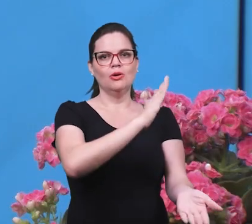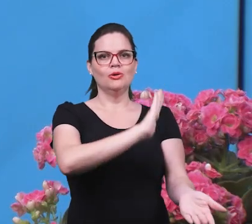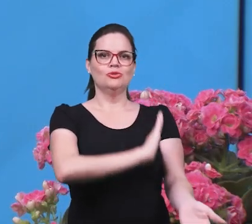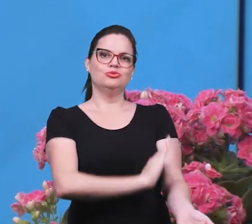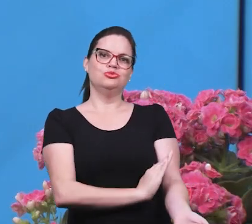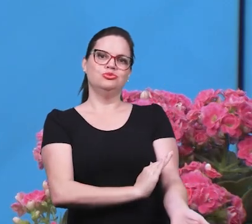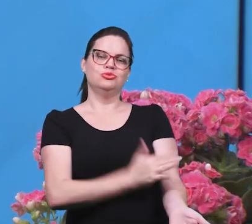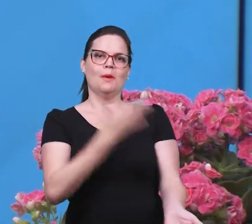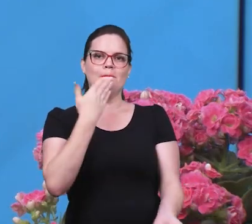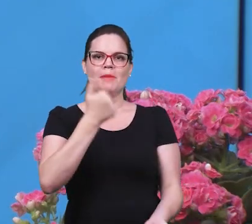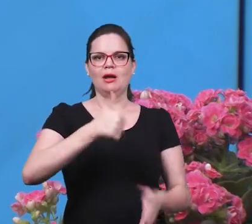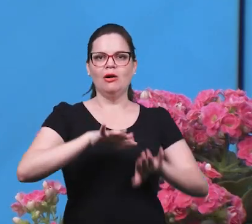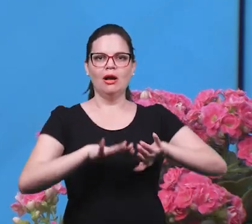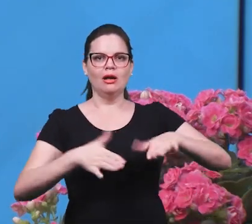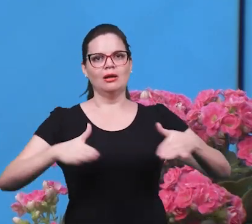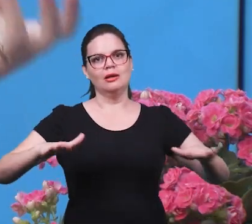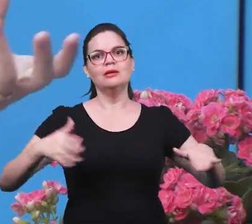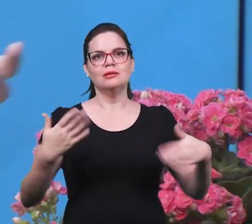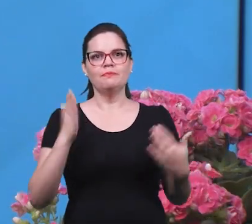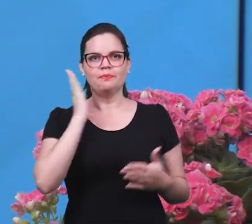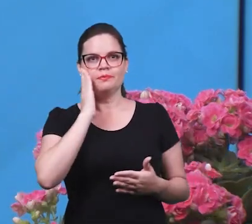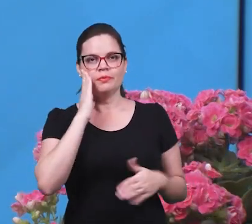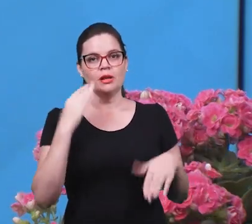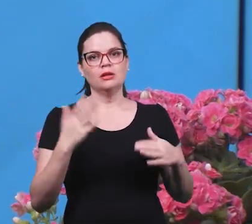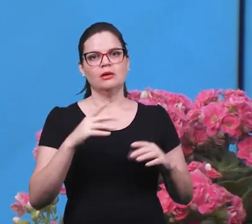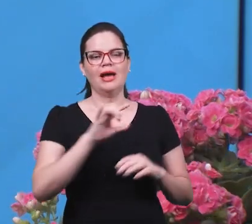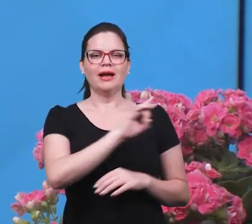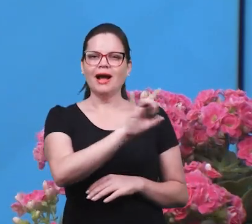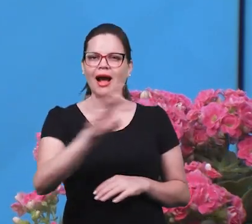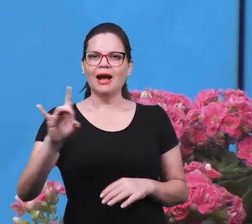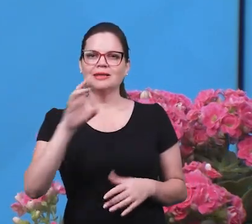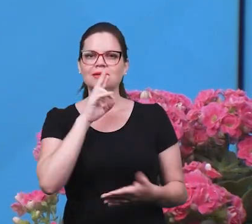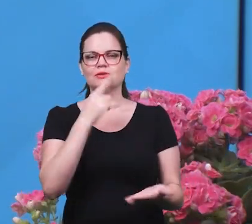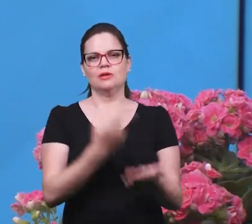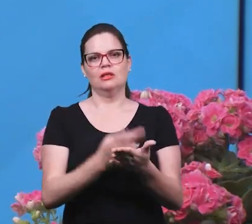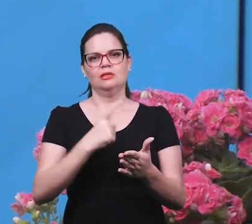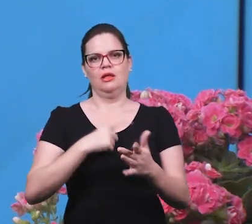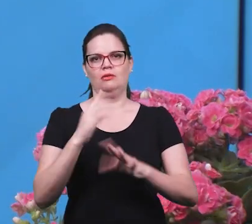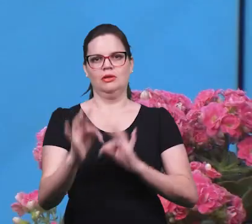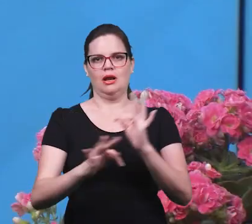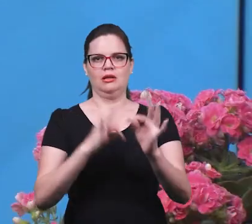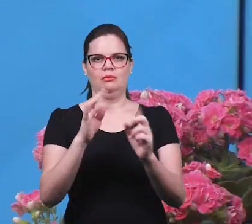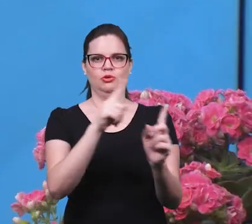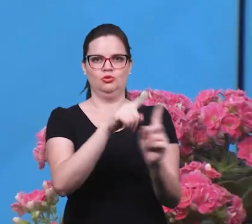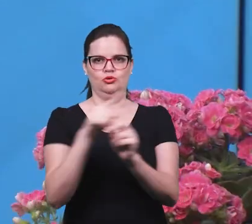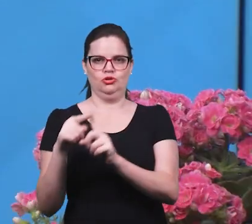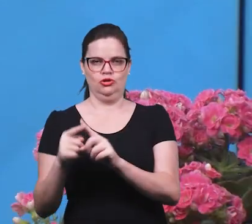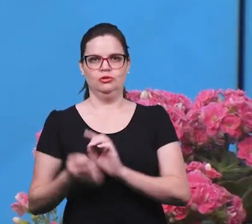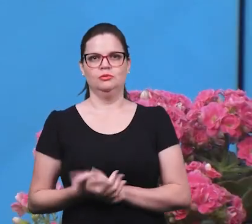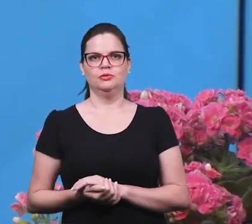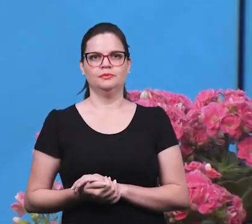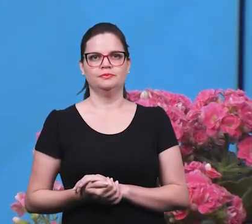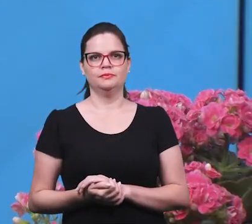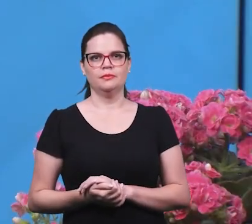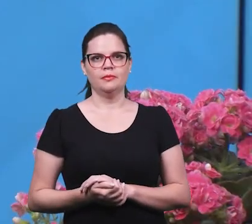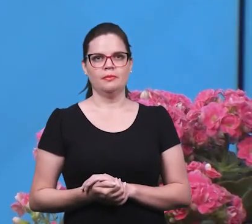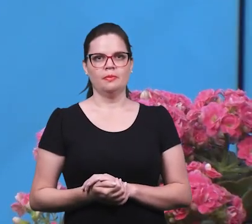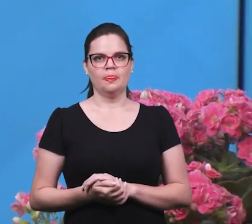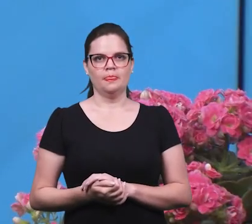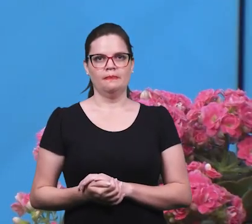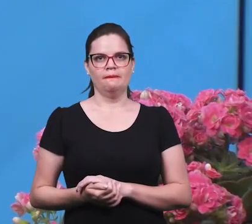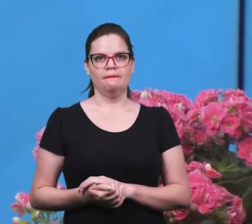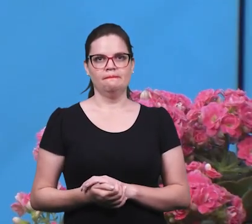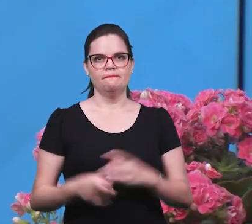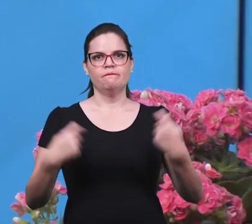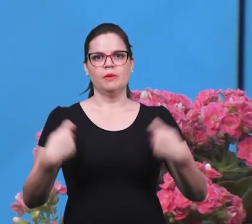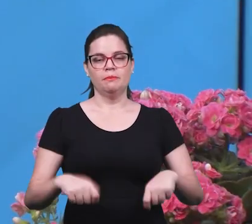hipertensão. Aham, Então, a cada diagnóstico eu tenho um tratamento específico. Mas entendi. o que eu posso dizer para todos é controle